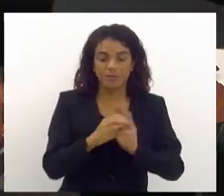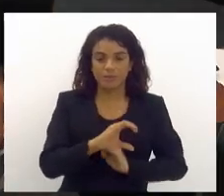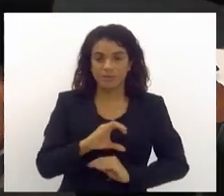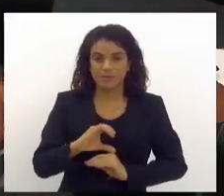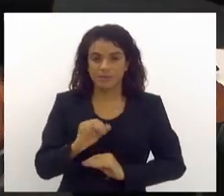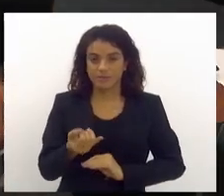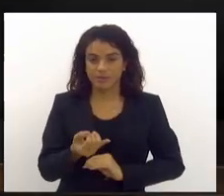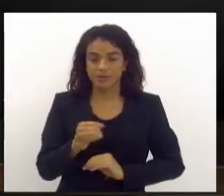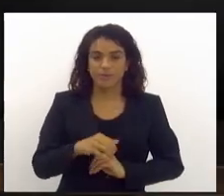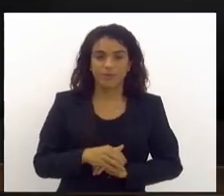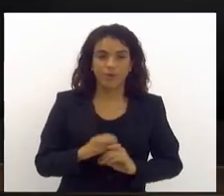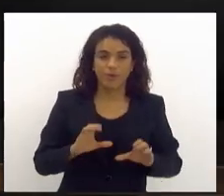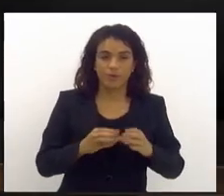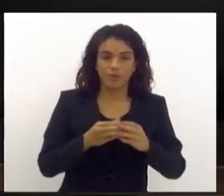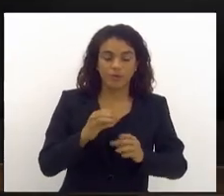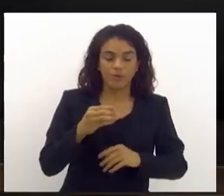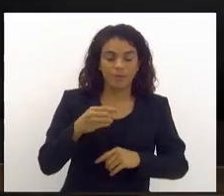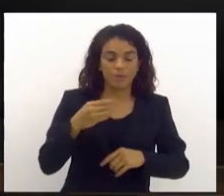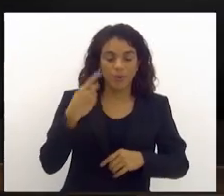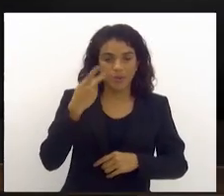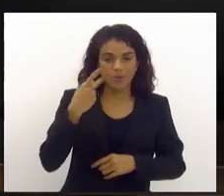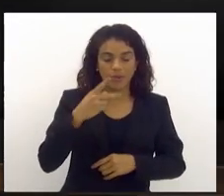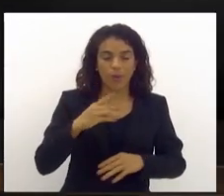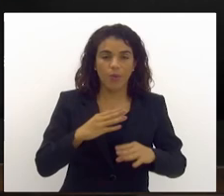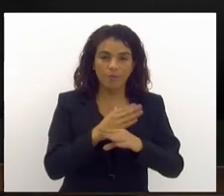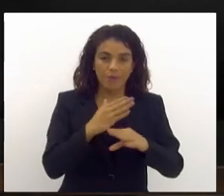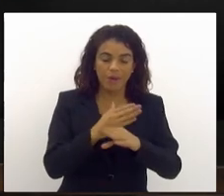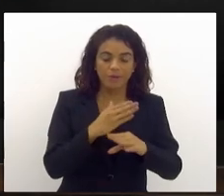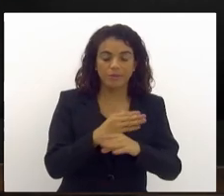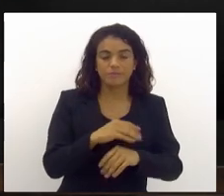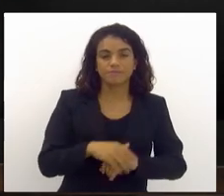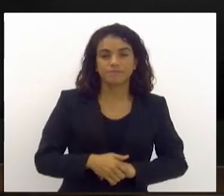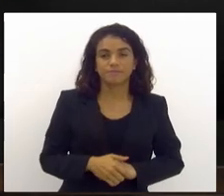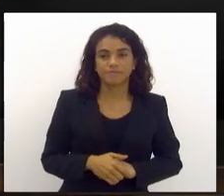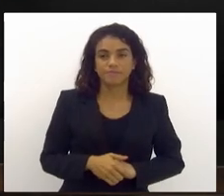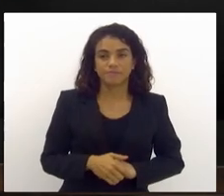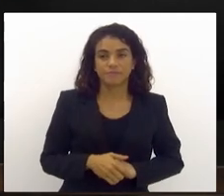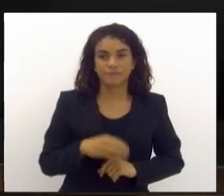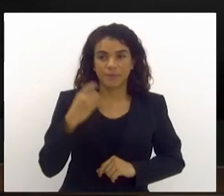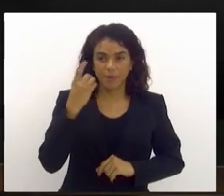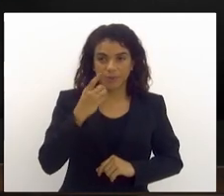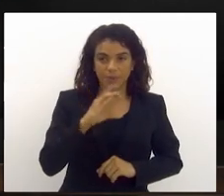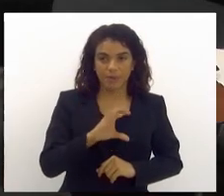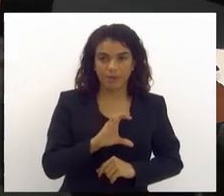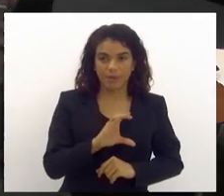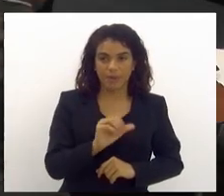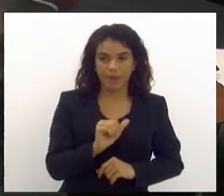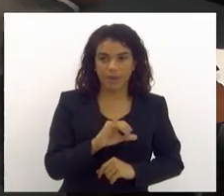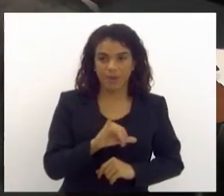Pela Comissão de Política Urbana e Habitação, deputado Cláudio Caiado.